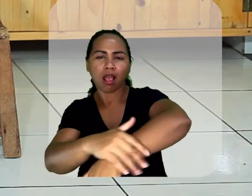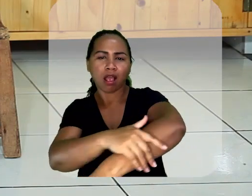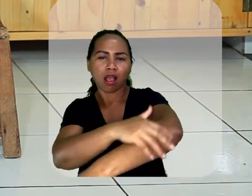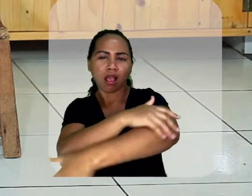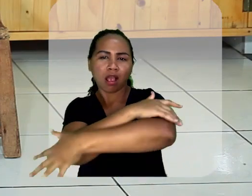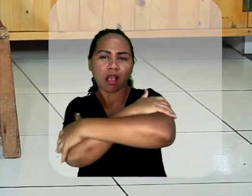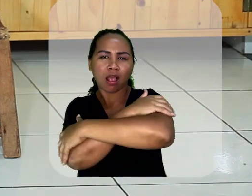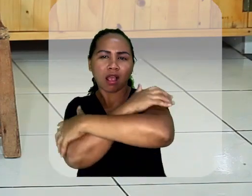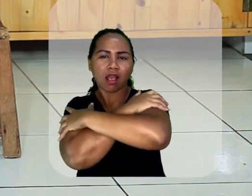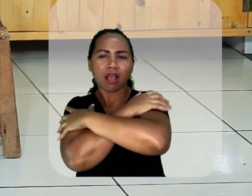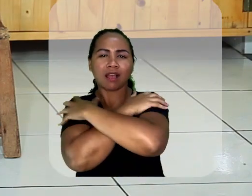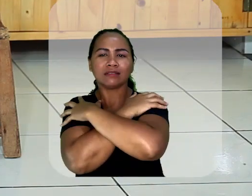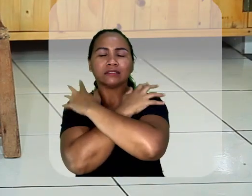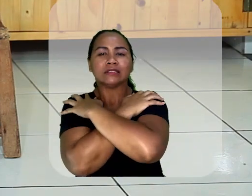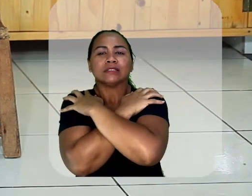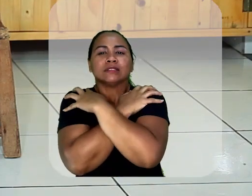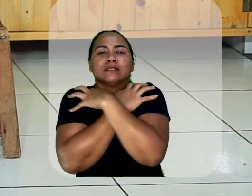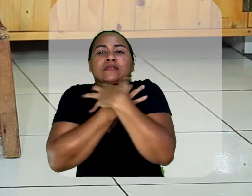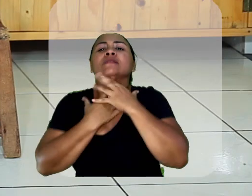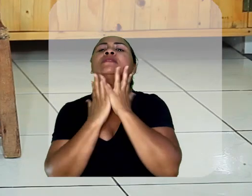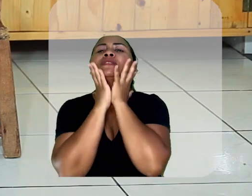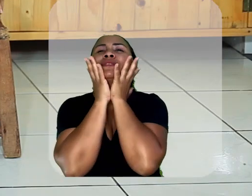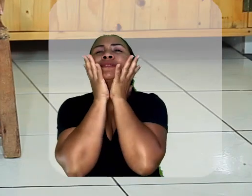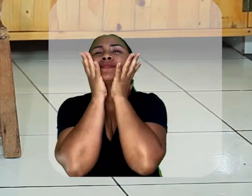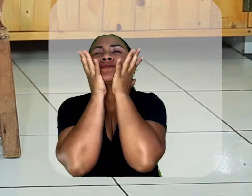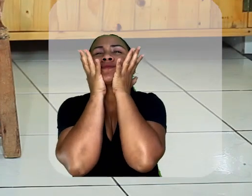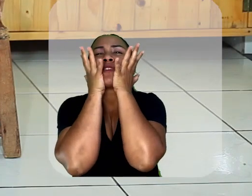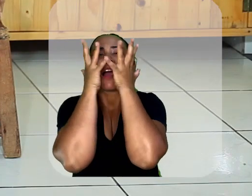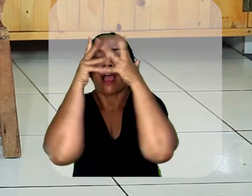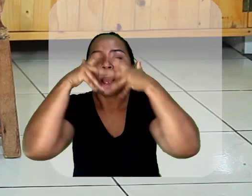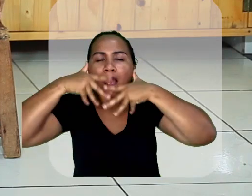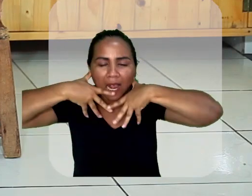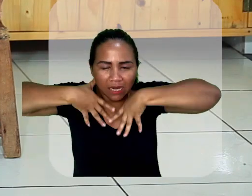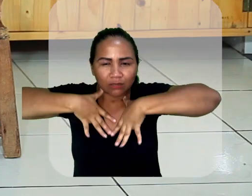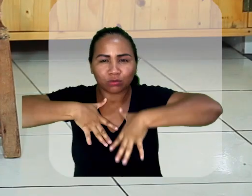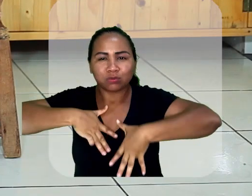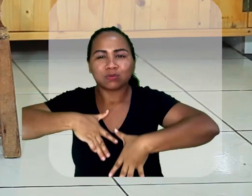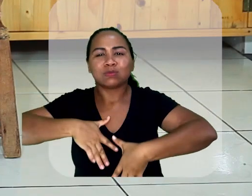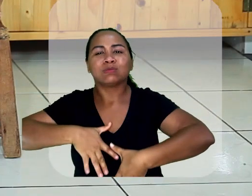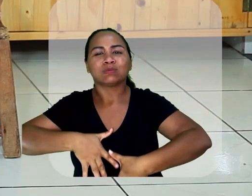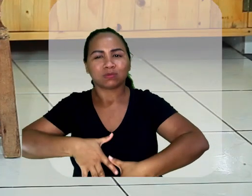meu corpo as sementes adormecidas pelo tempo do desamor.